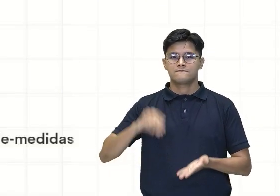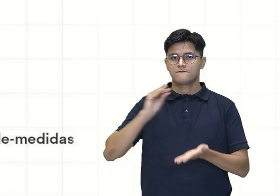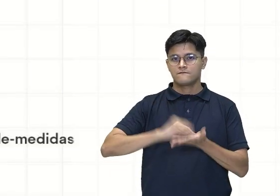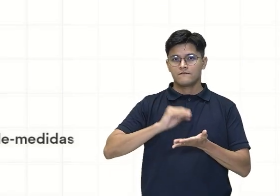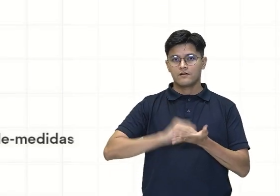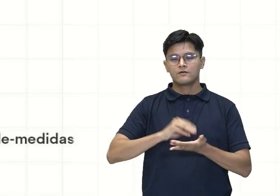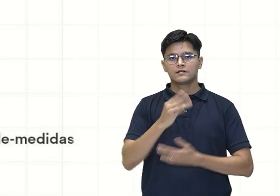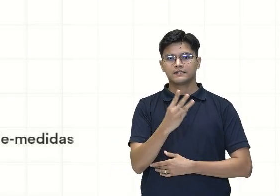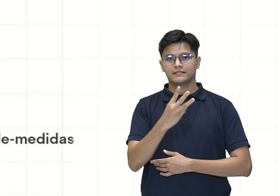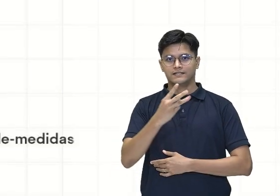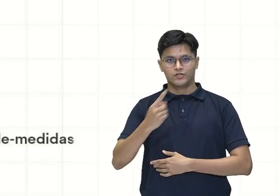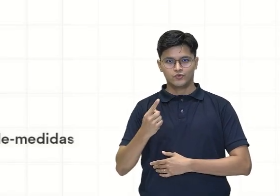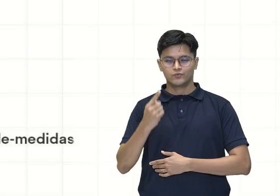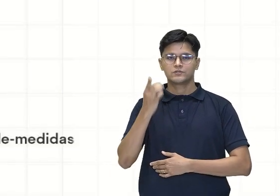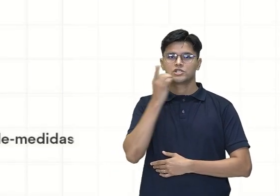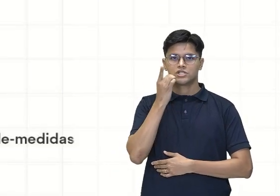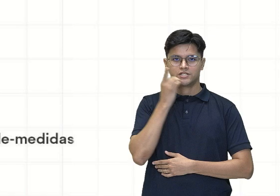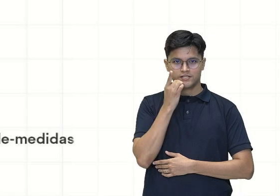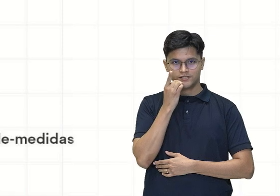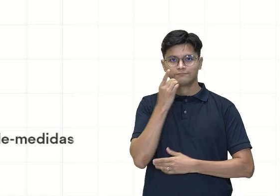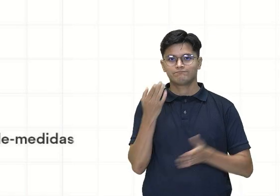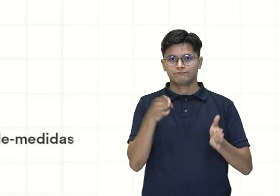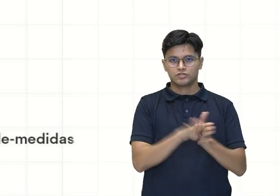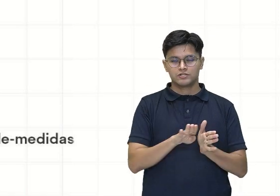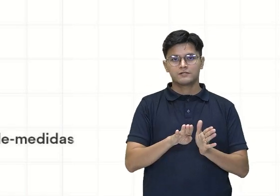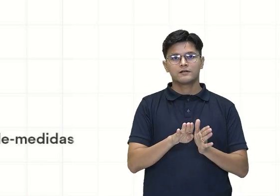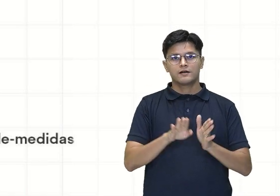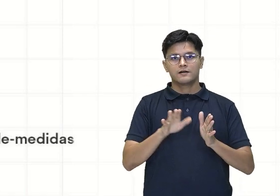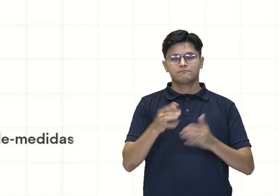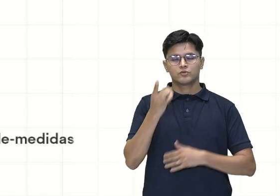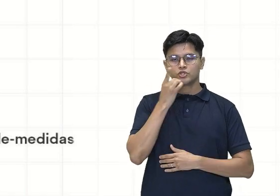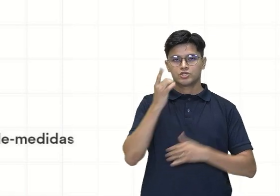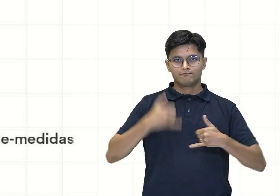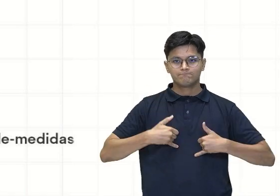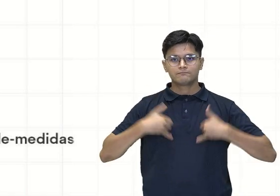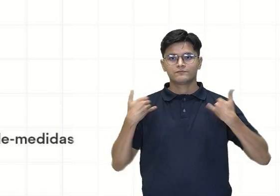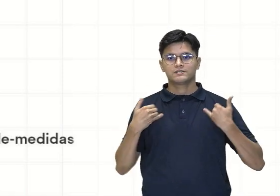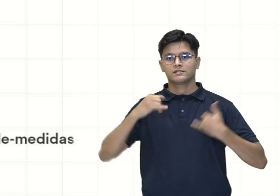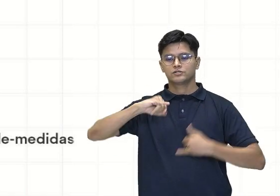João. Quantas semanas